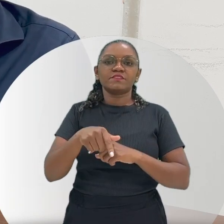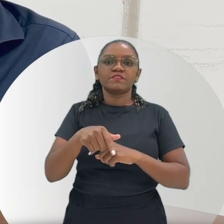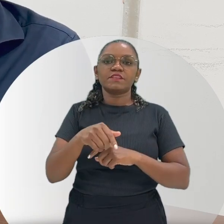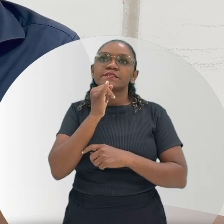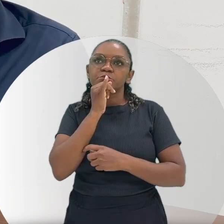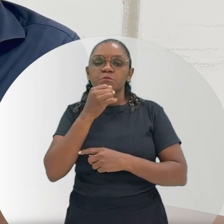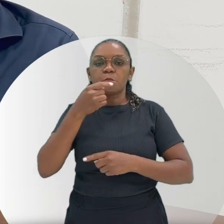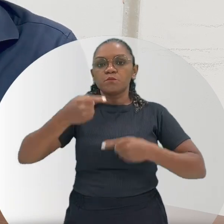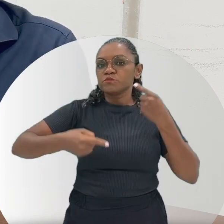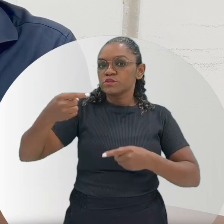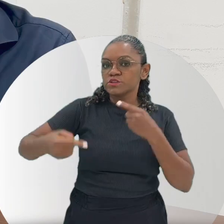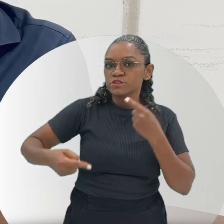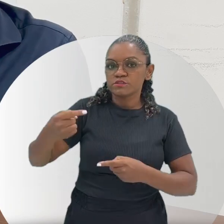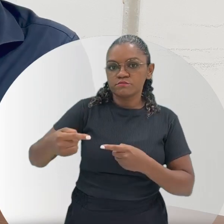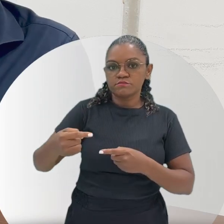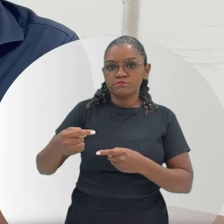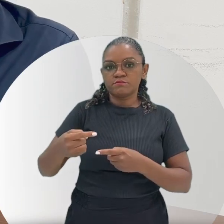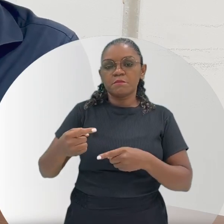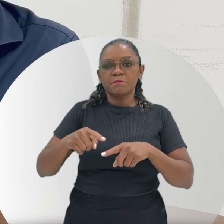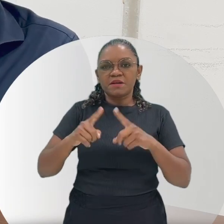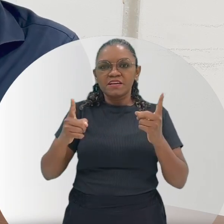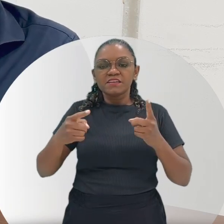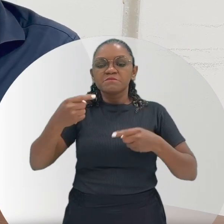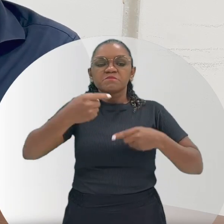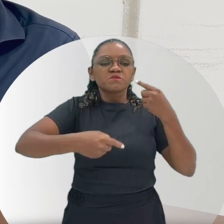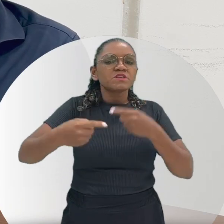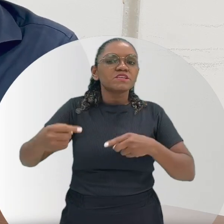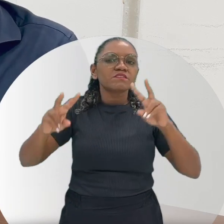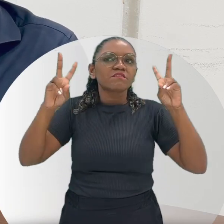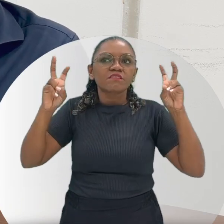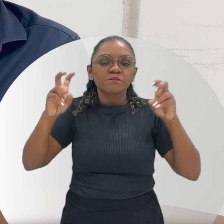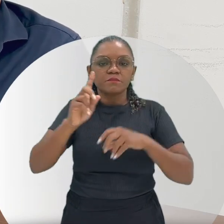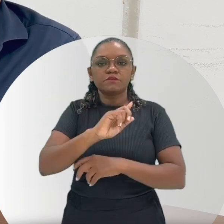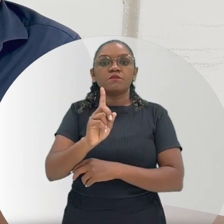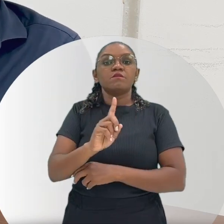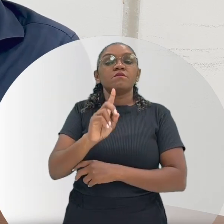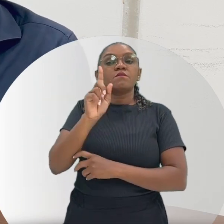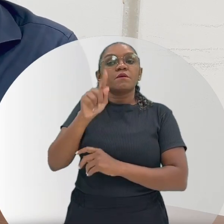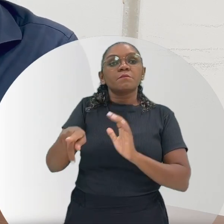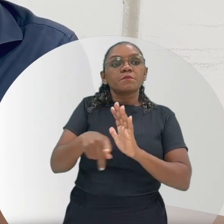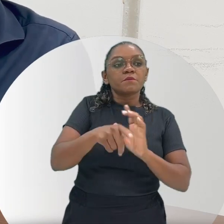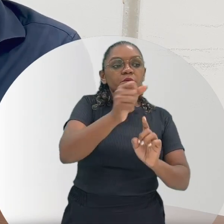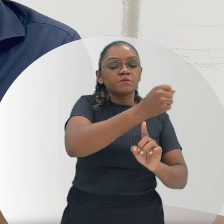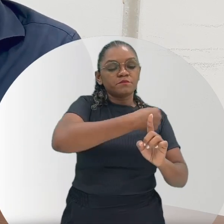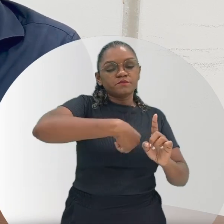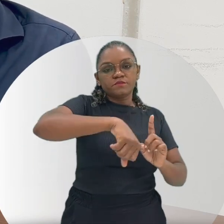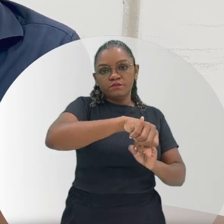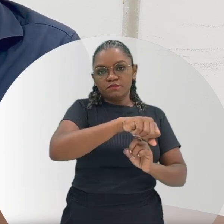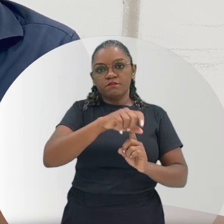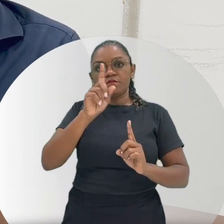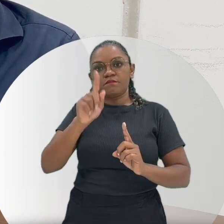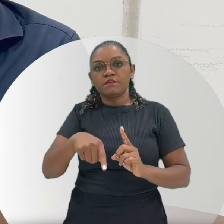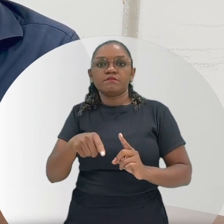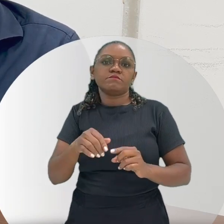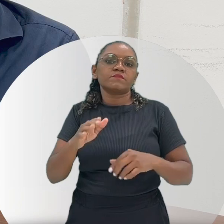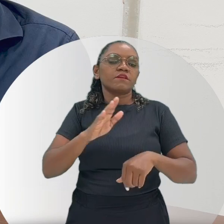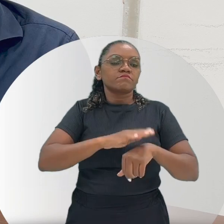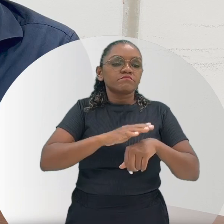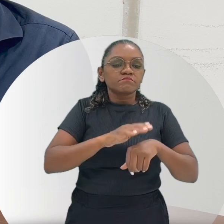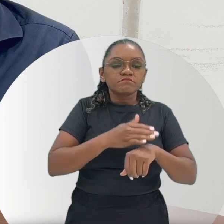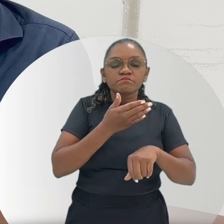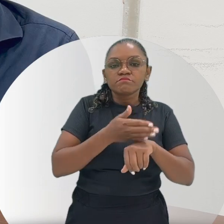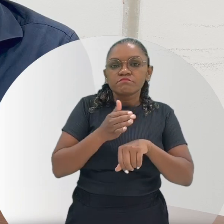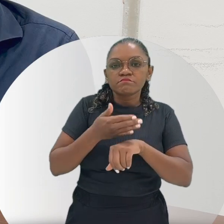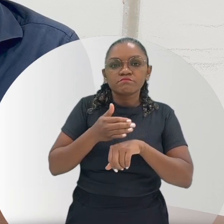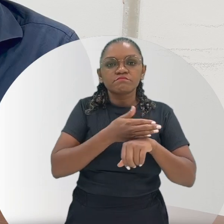mesmo, fazer política, mas não uma política partidária, uma política de ação, uma política de meio social, né? Então, são ações que a gente está